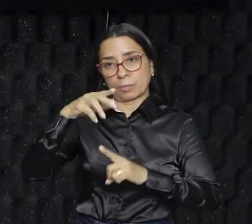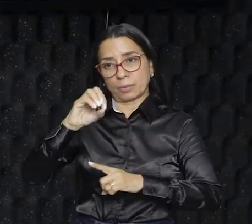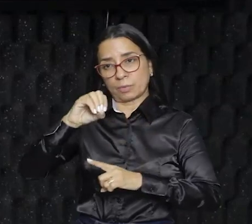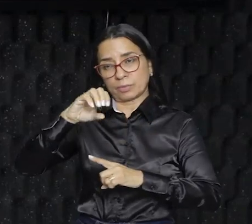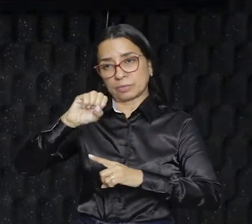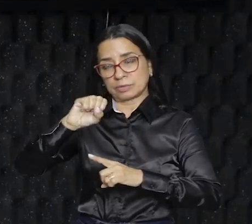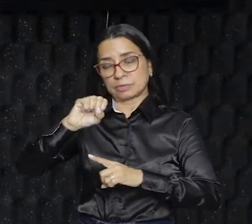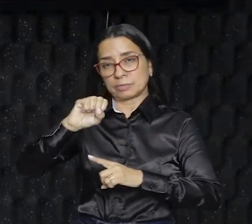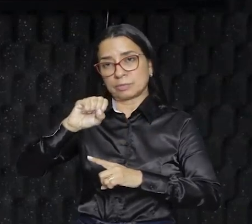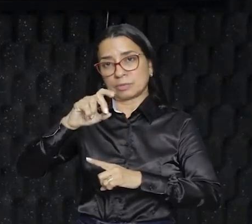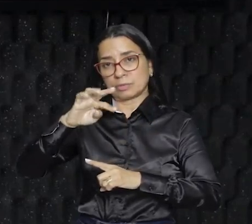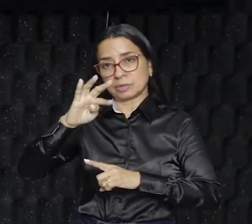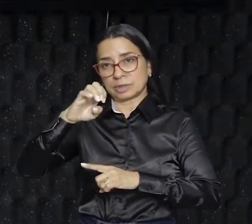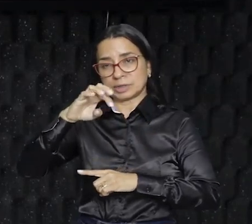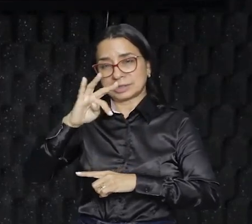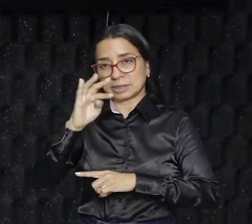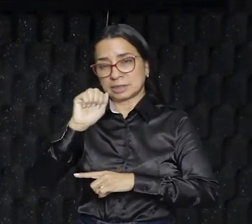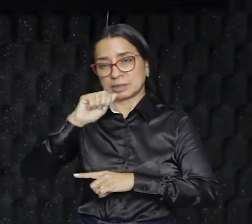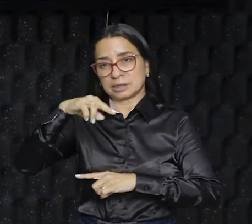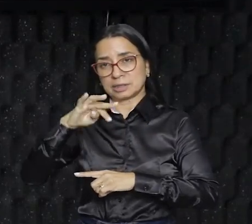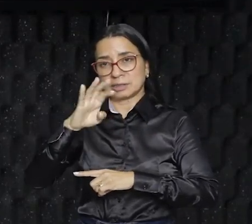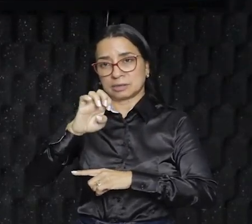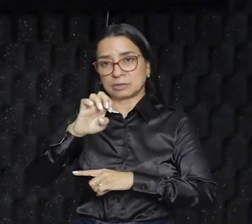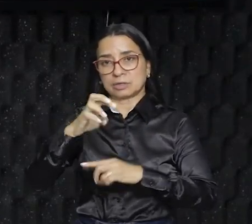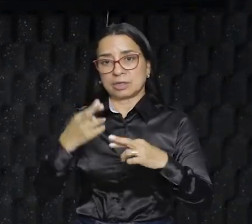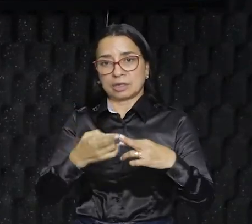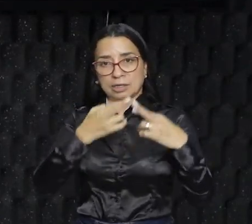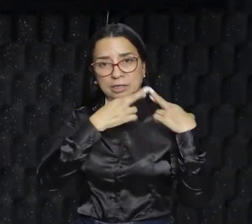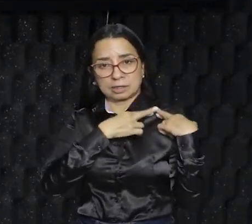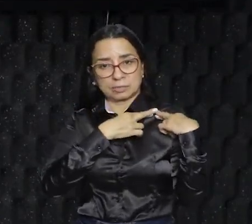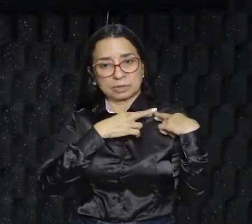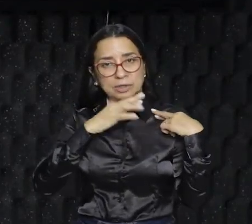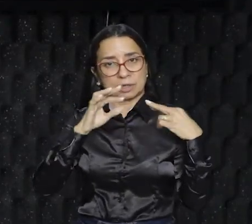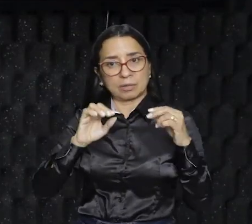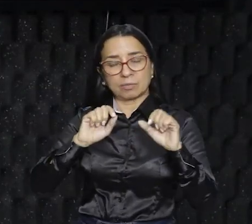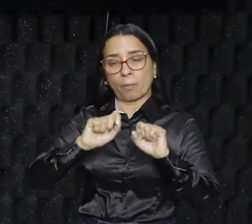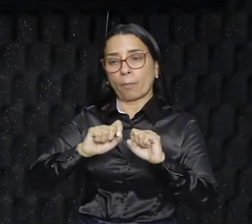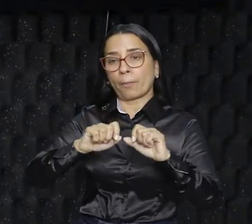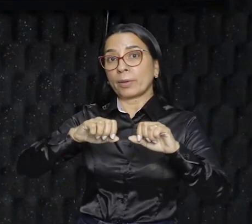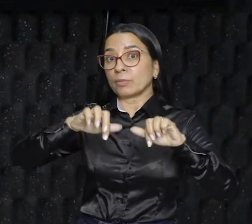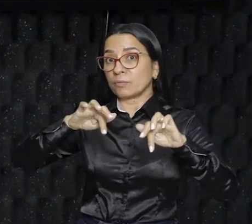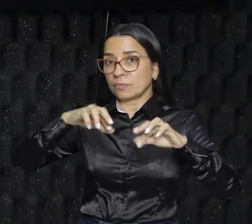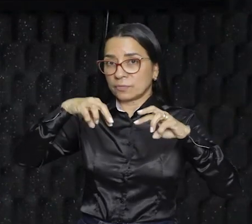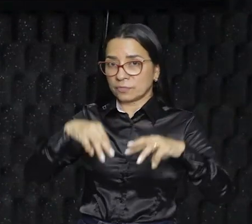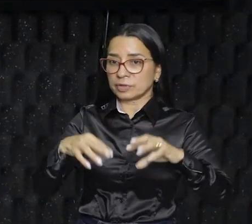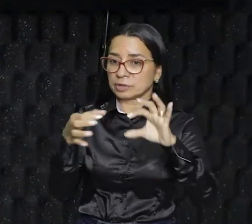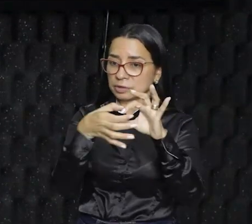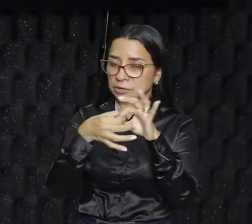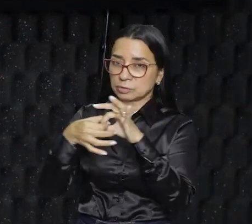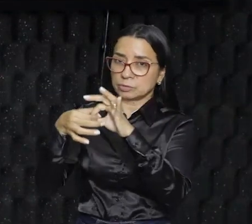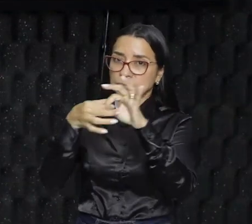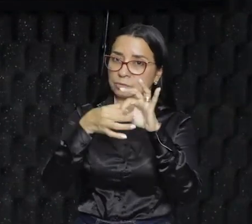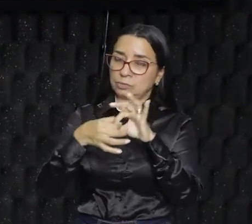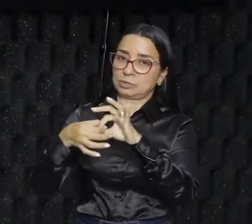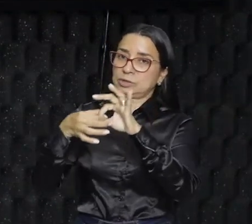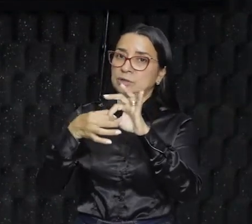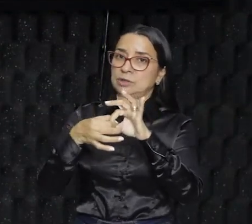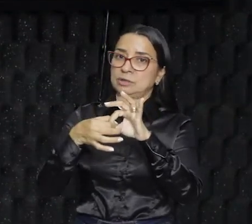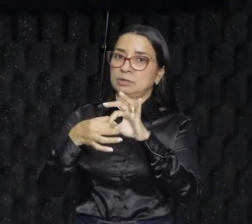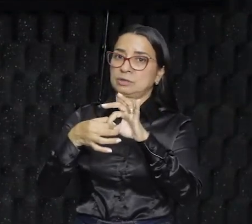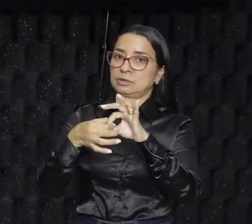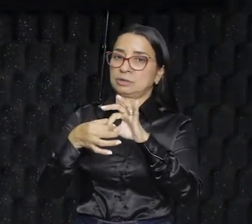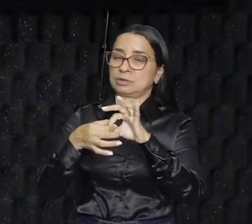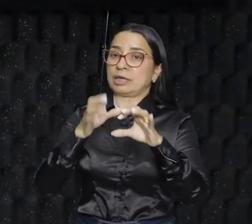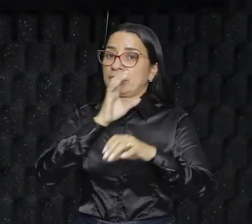ser responsáveis pela quebra da unidade cristã. Elas quebram a unidade cristã. E essa quebra